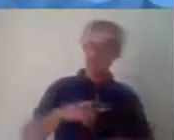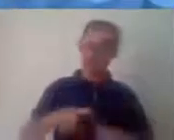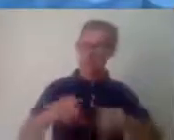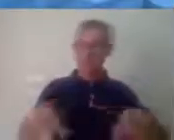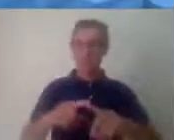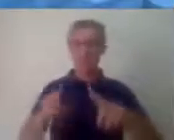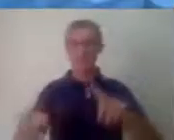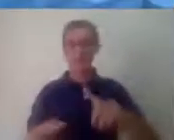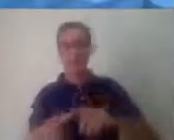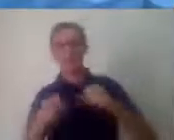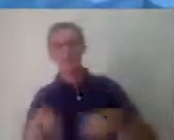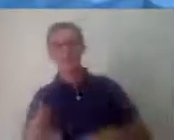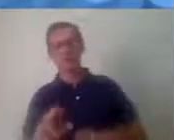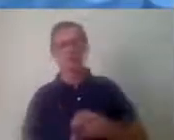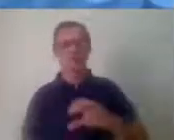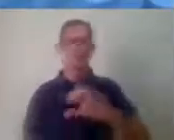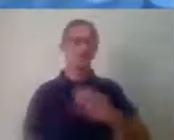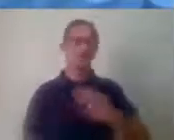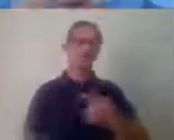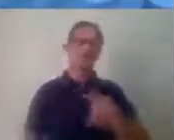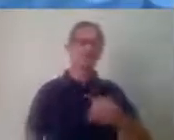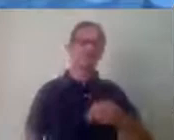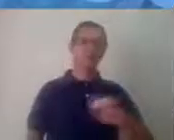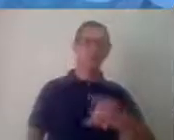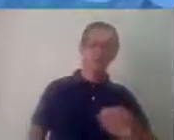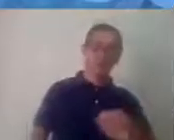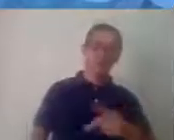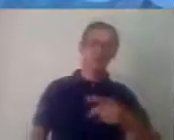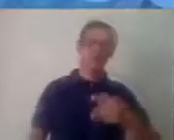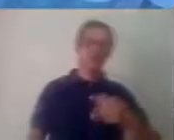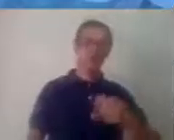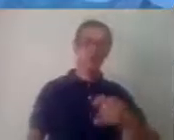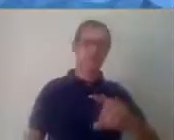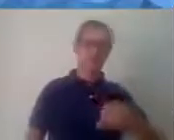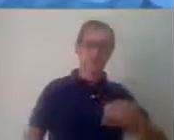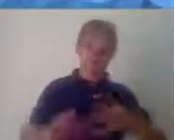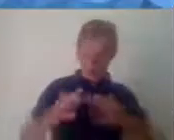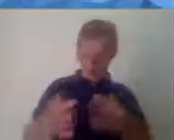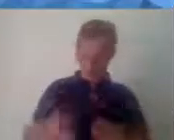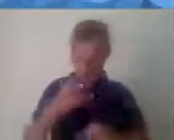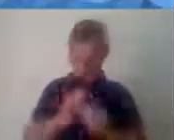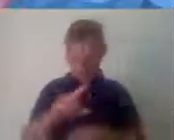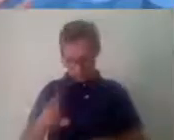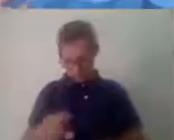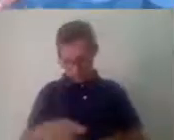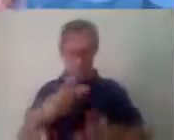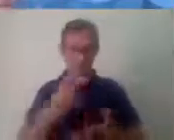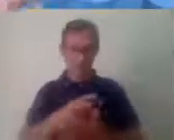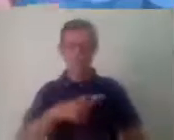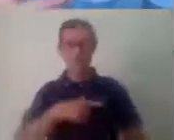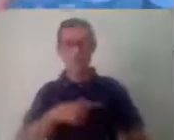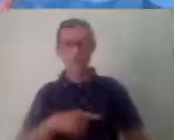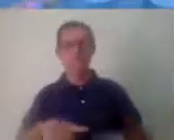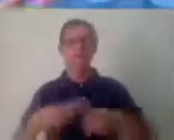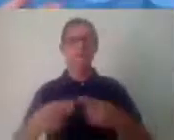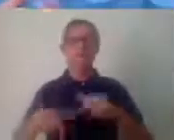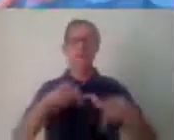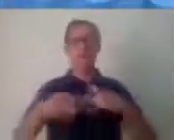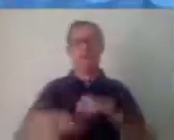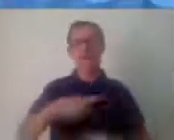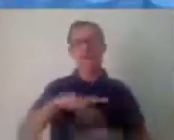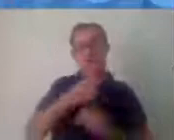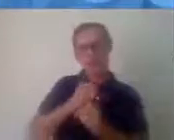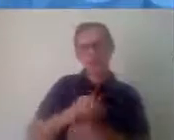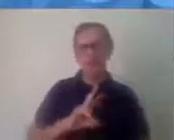utilizar a coordenada polar e vai ficar muito mais simples a gente calcular uma integral. Apesar da gente ter um pouquinho mais de trabalho, porque você vai ter que